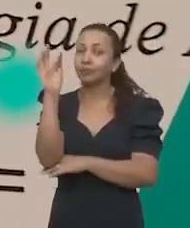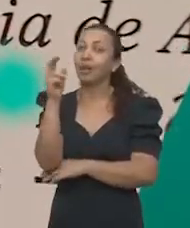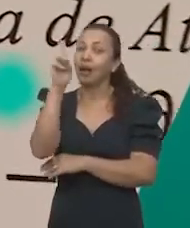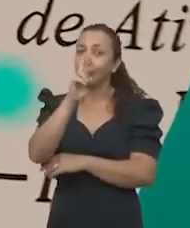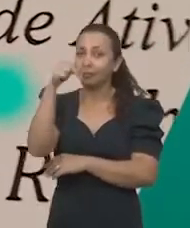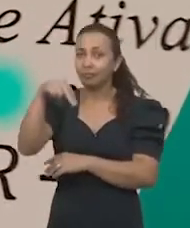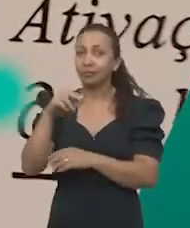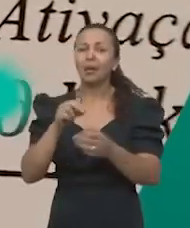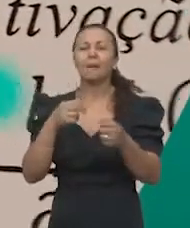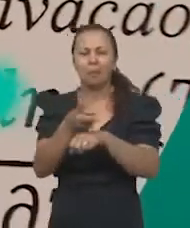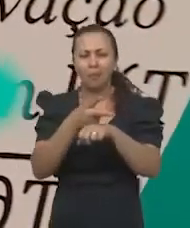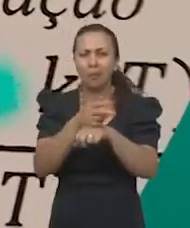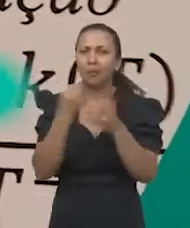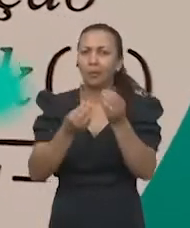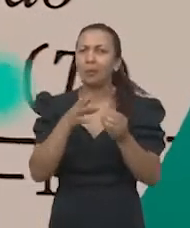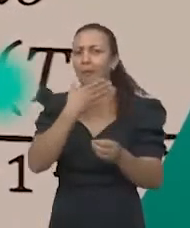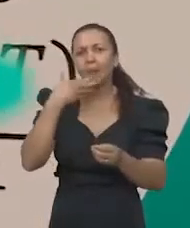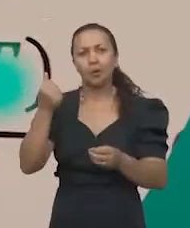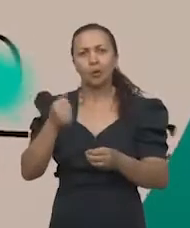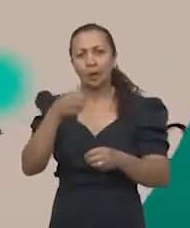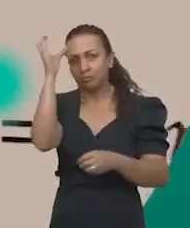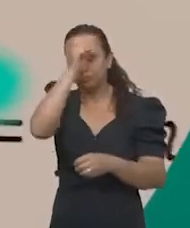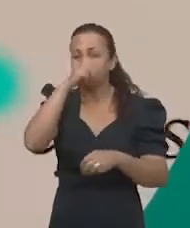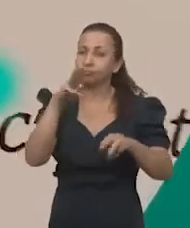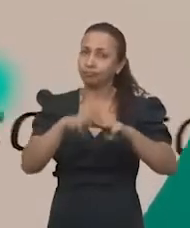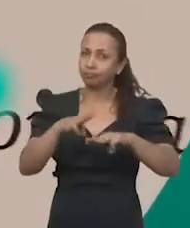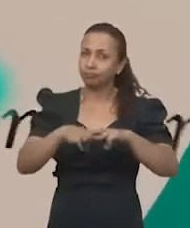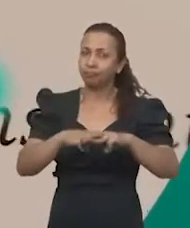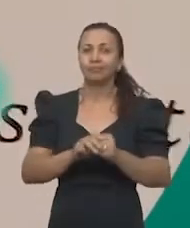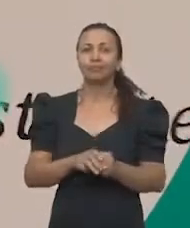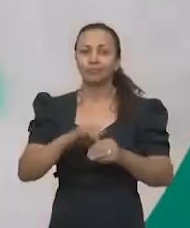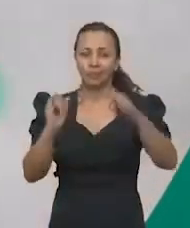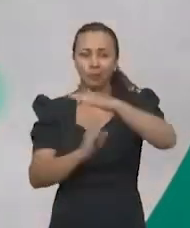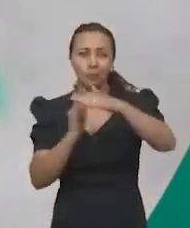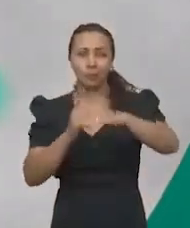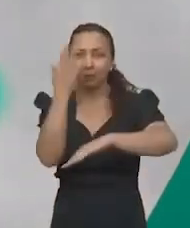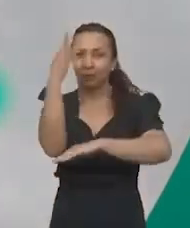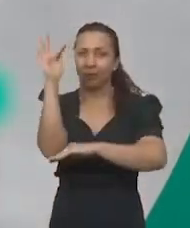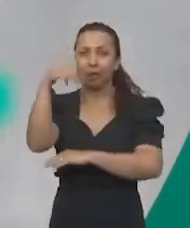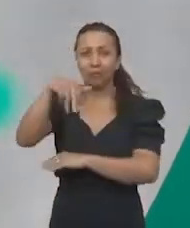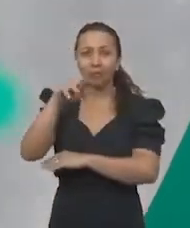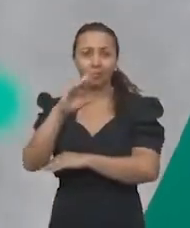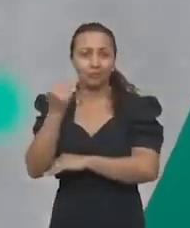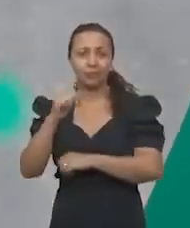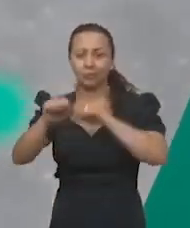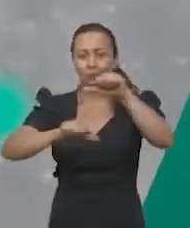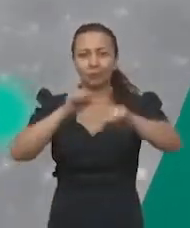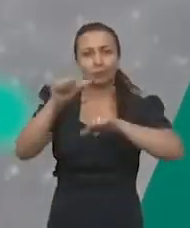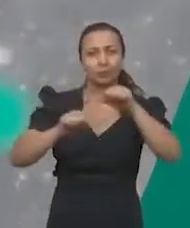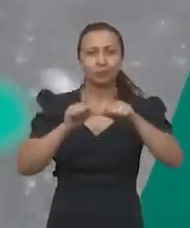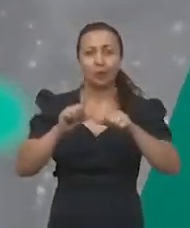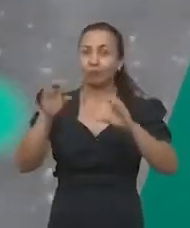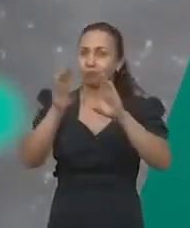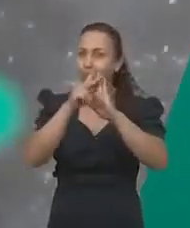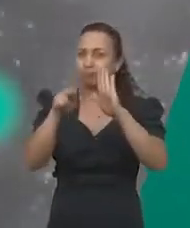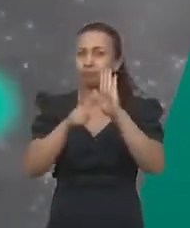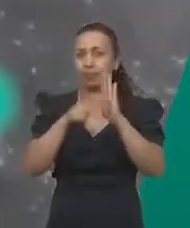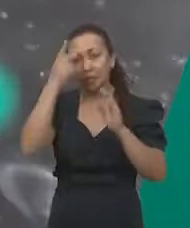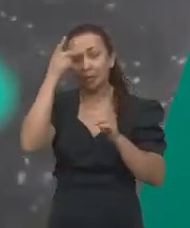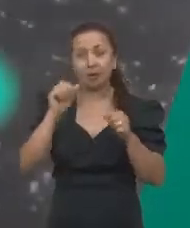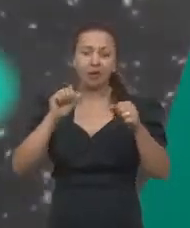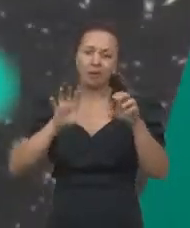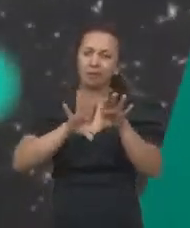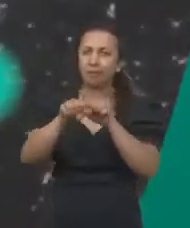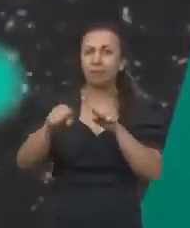do Norte buscam método para aperfeiçoar o aprendizado da matemática. Professores do Instituto Federal do Maranhão